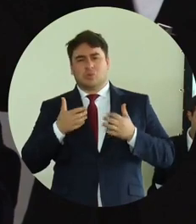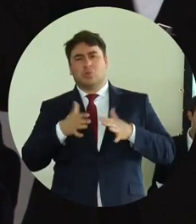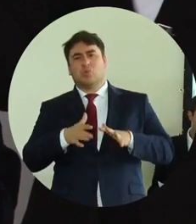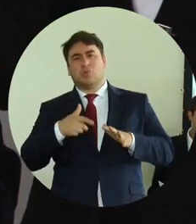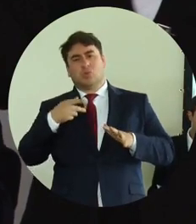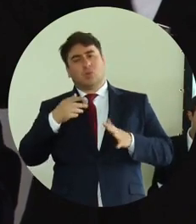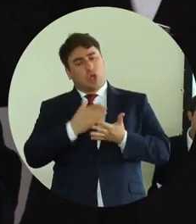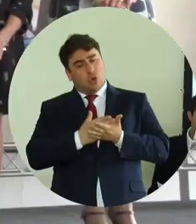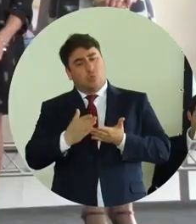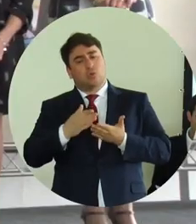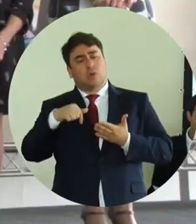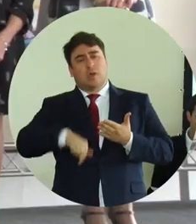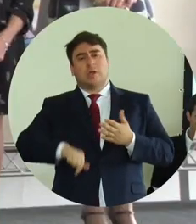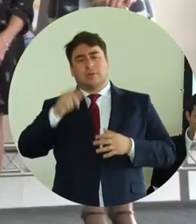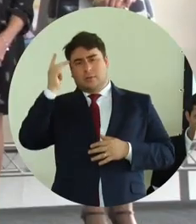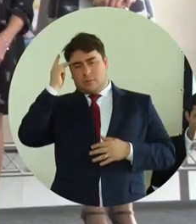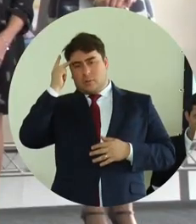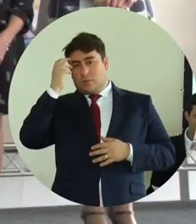São Paulo.